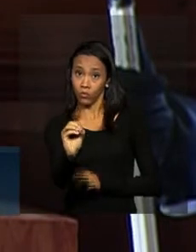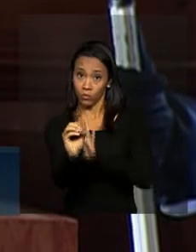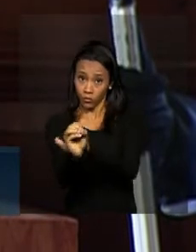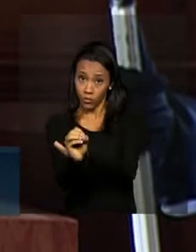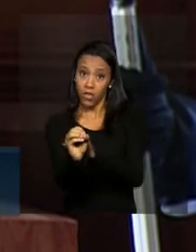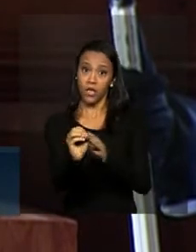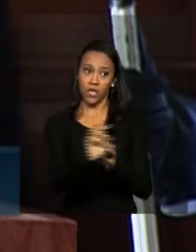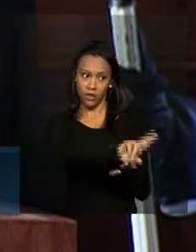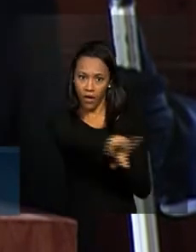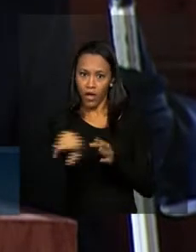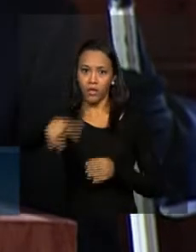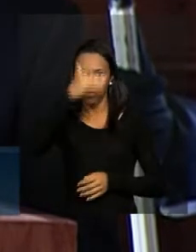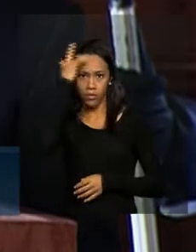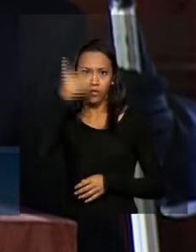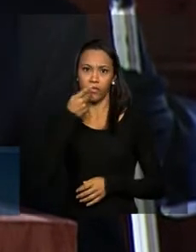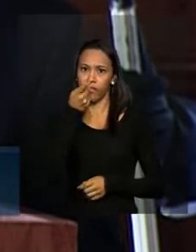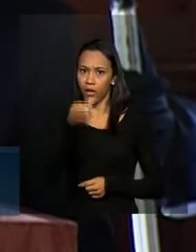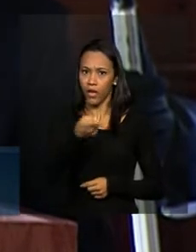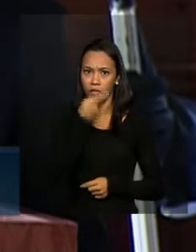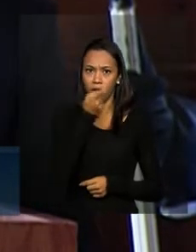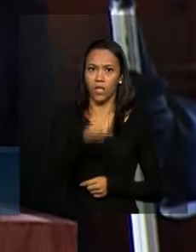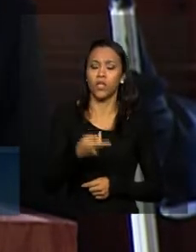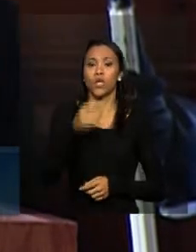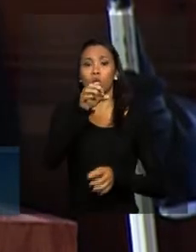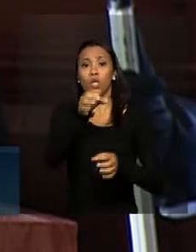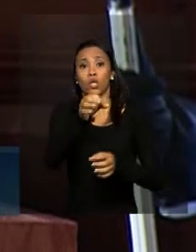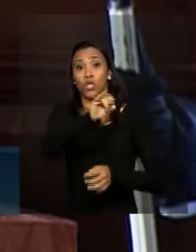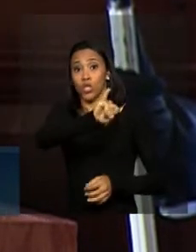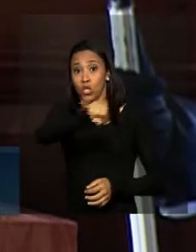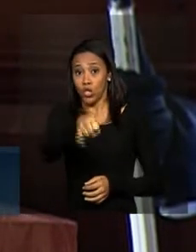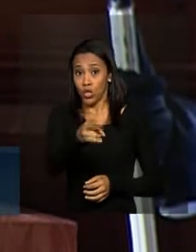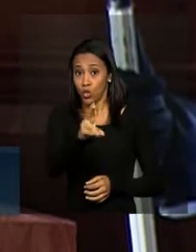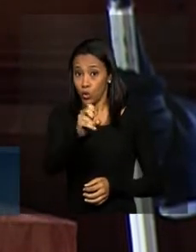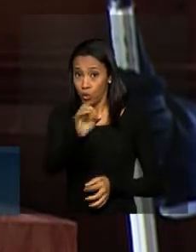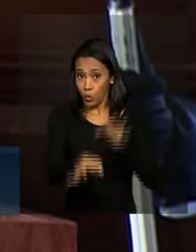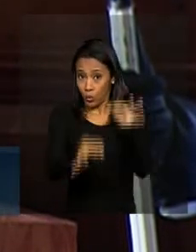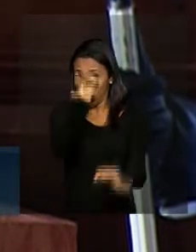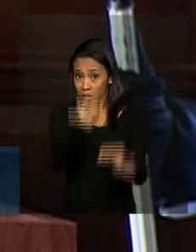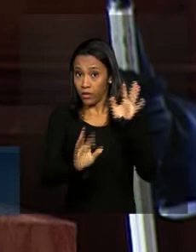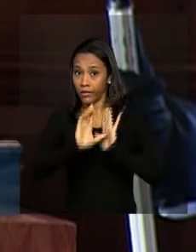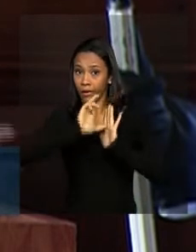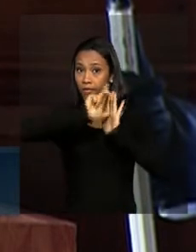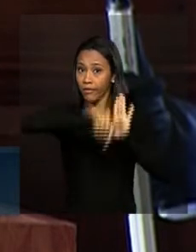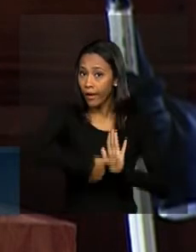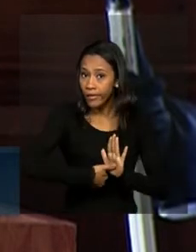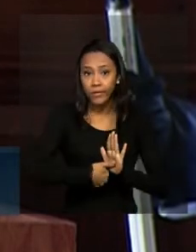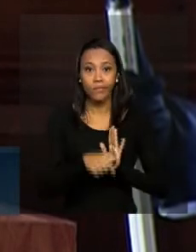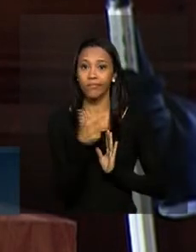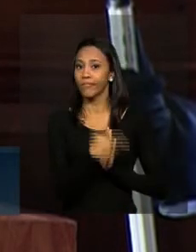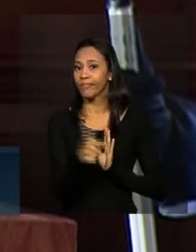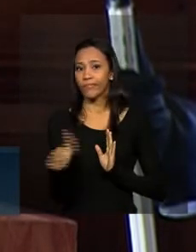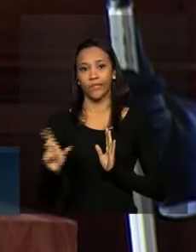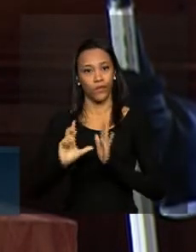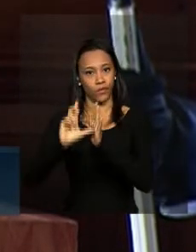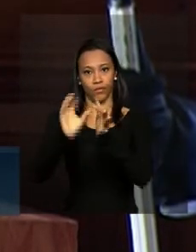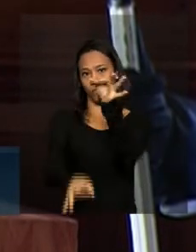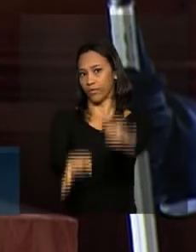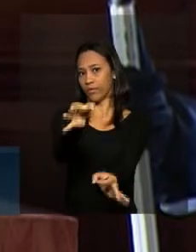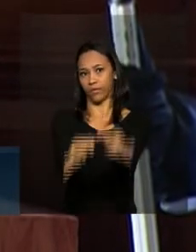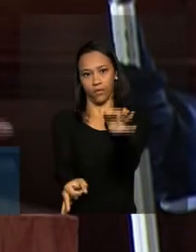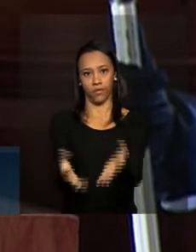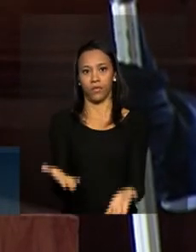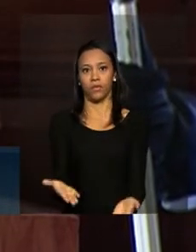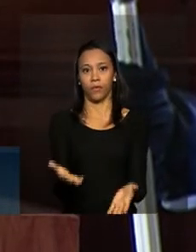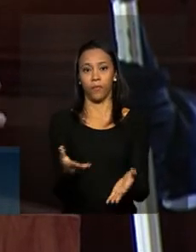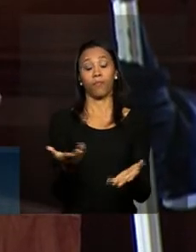manifestaram, dizendo uma obviedade, justiça que tarda não é justiça. Então, quando há, como houve, neste caso